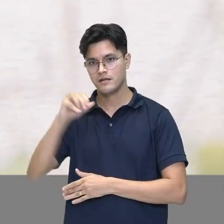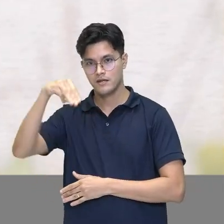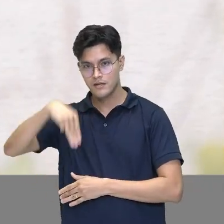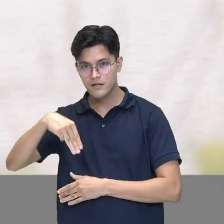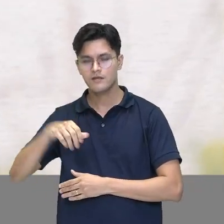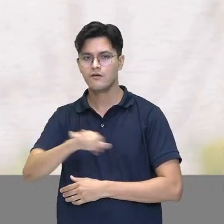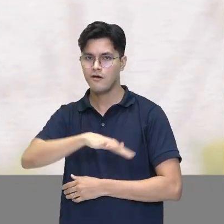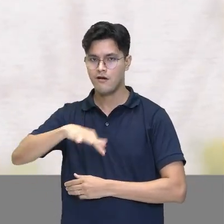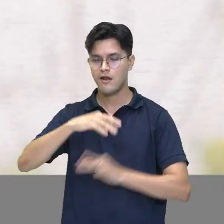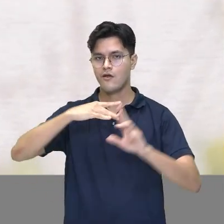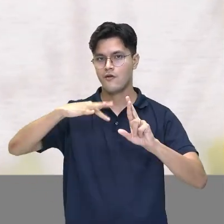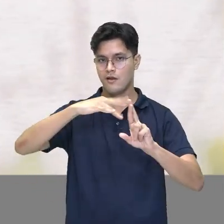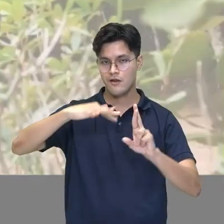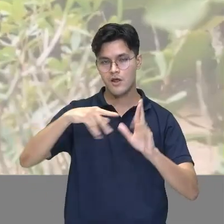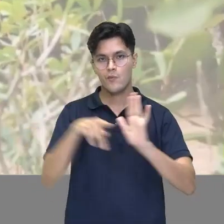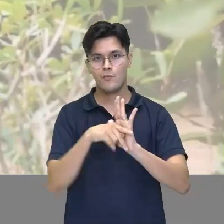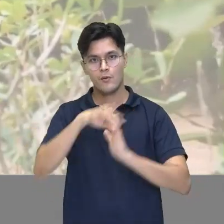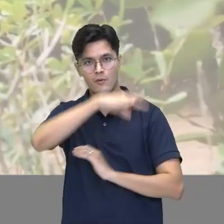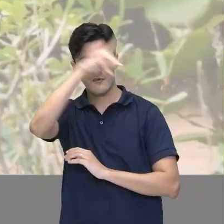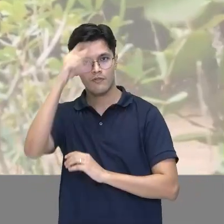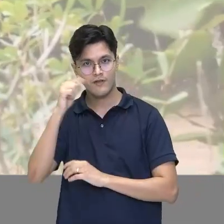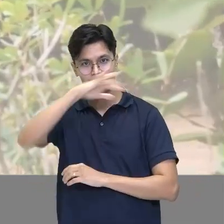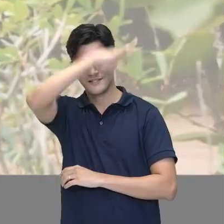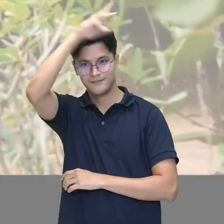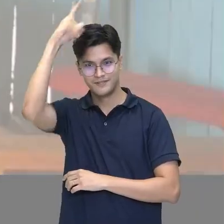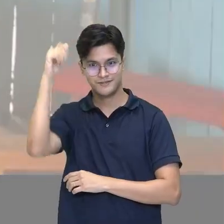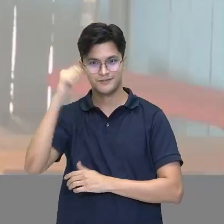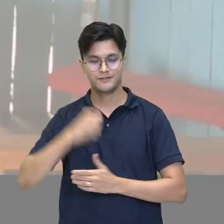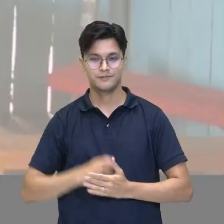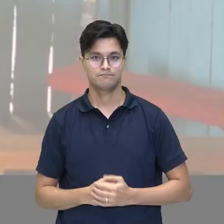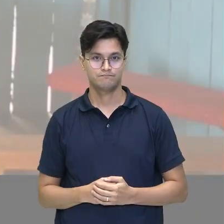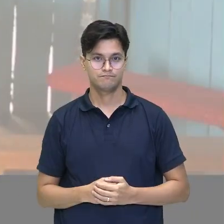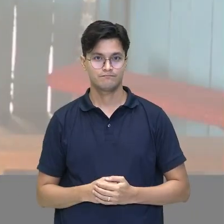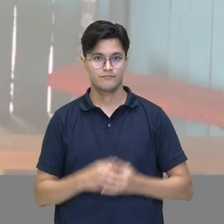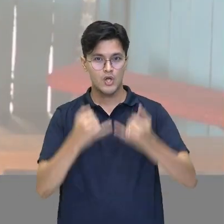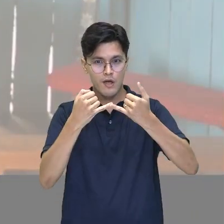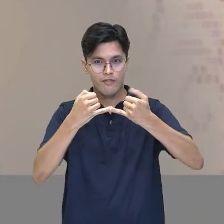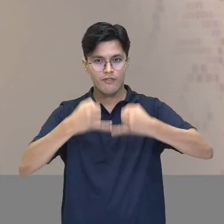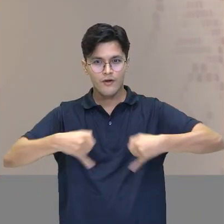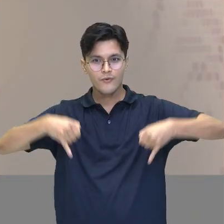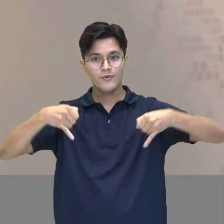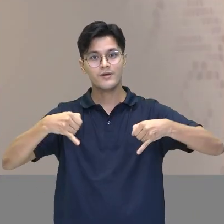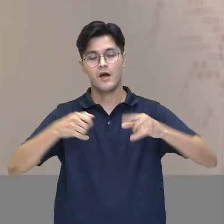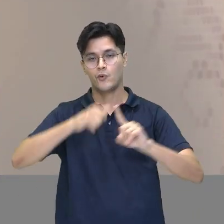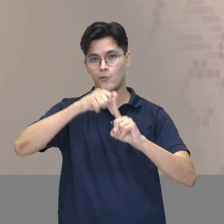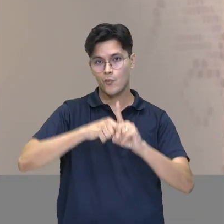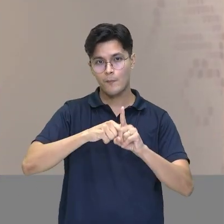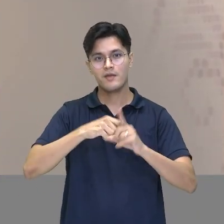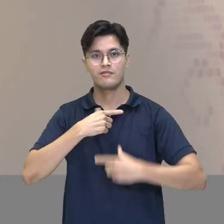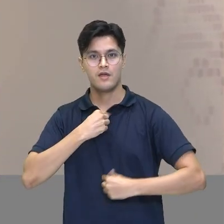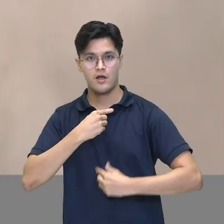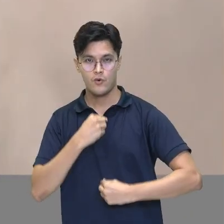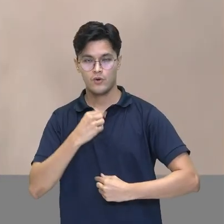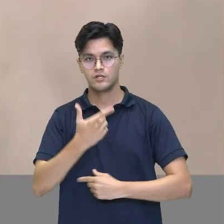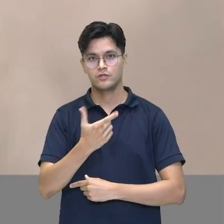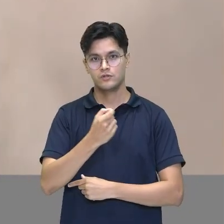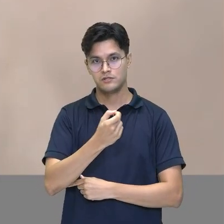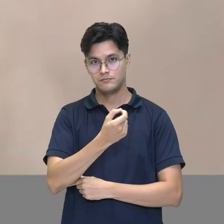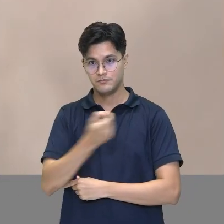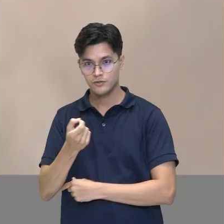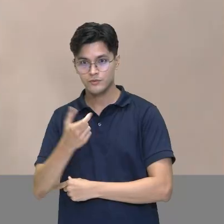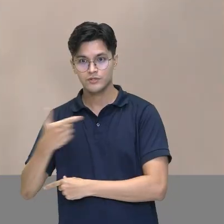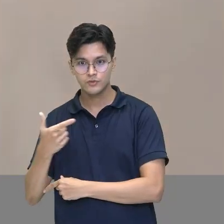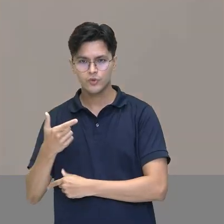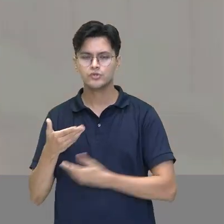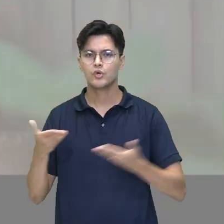ribeirinha de Manaus, Amazonas. Foi inaugurado em agosto de 2002 e atualmente é coordenado pela Secretaria de